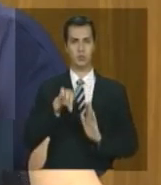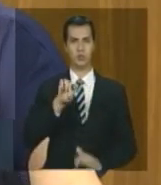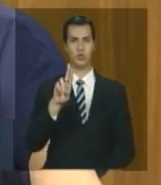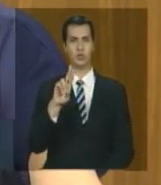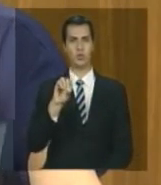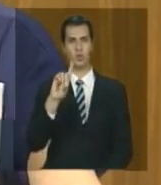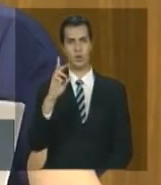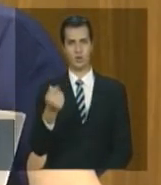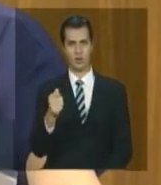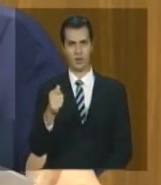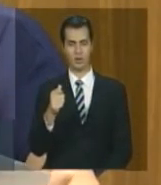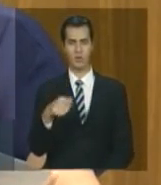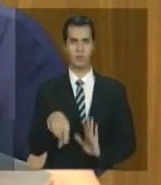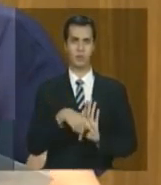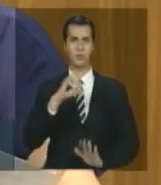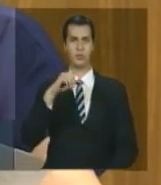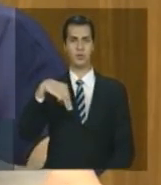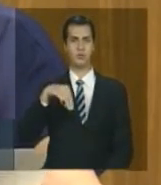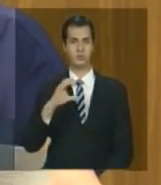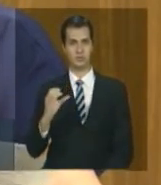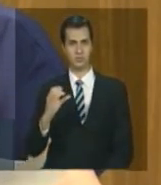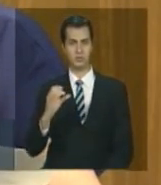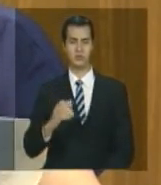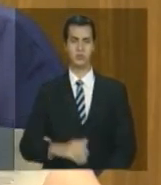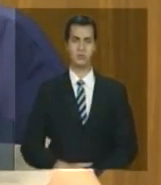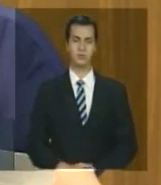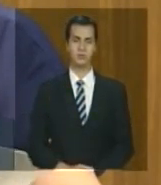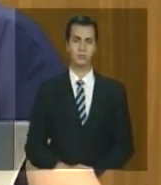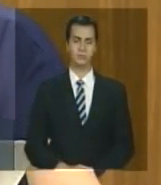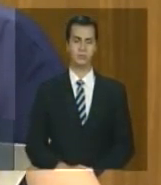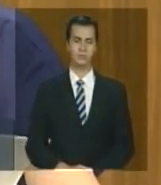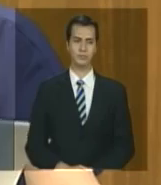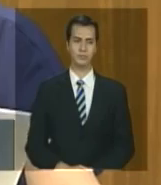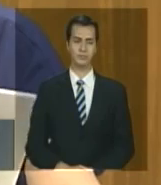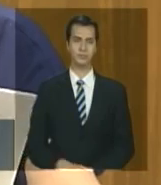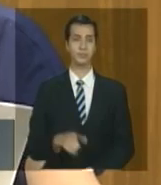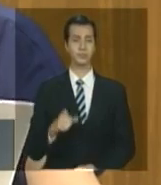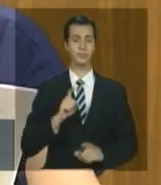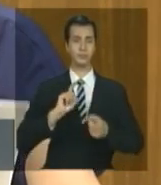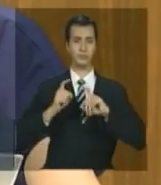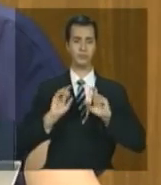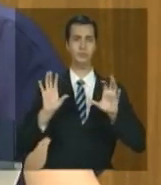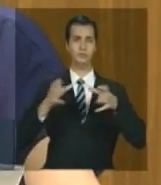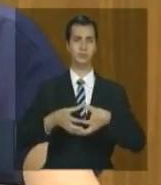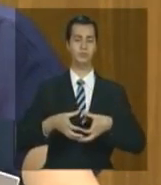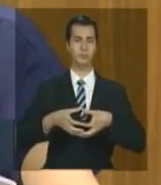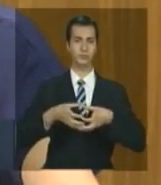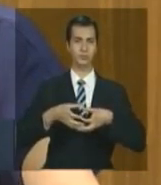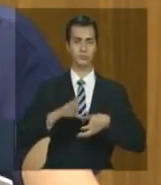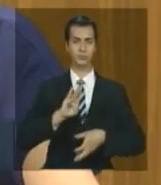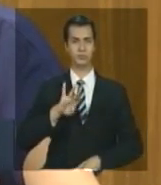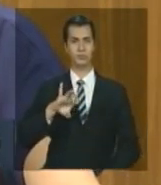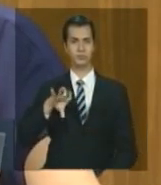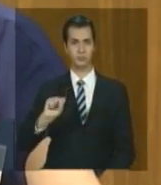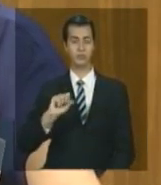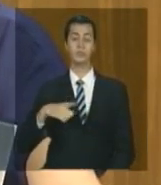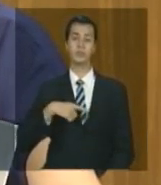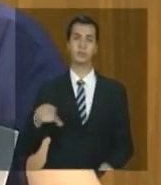Durante o fórum, a quarta cúpula, e no contexto dela, nós temos também outros